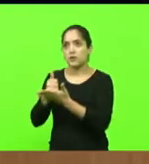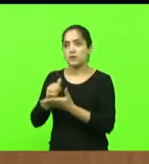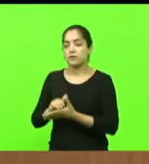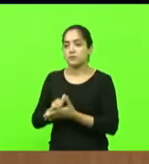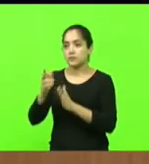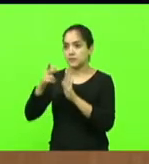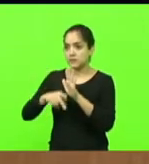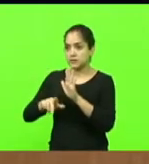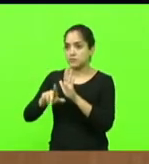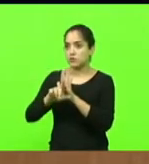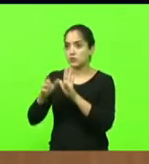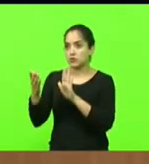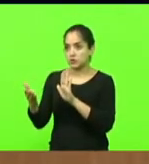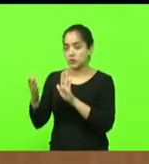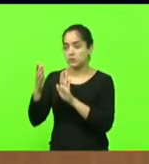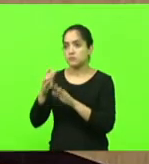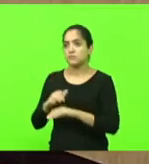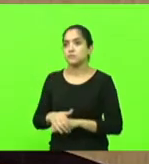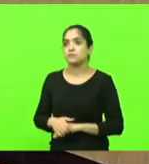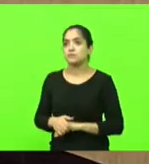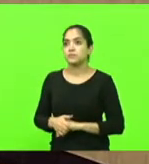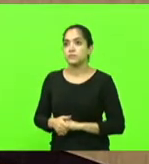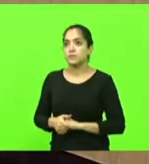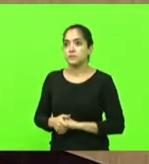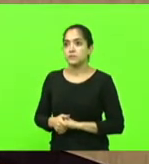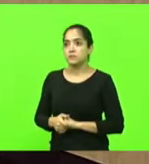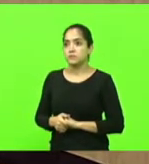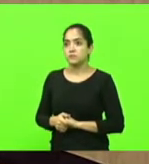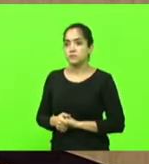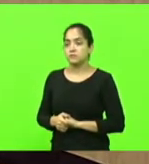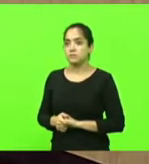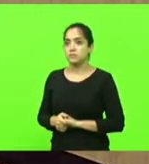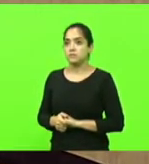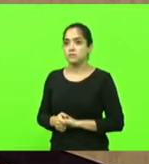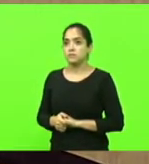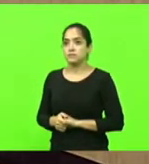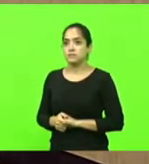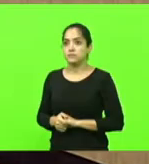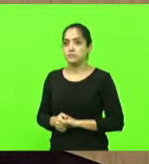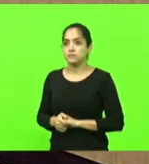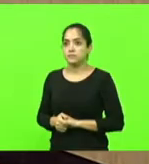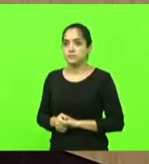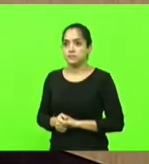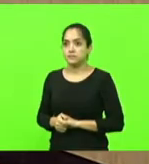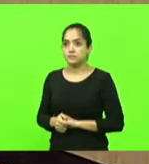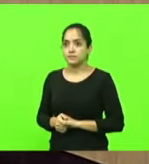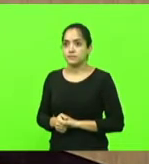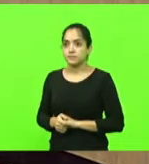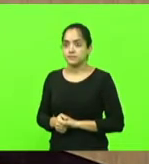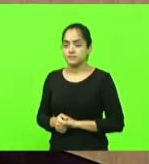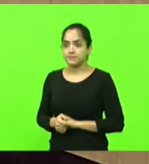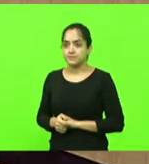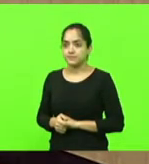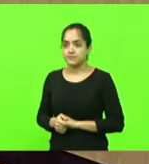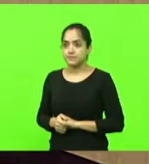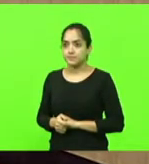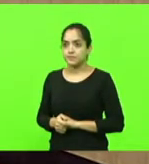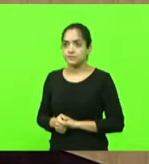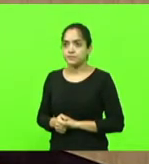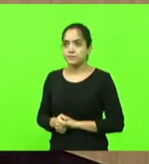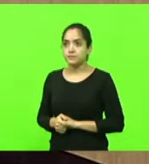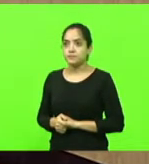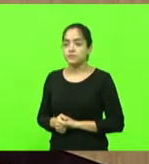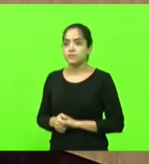projeto de iniciativa do deputado Berlanda. Deputado Cavalcante, me concede uma parte, já que eu falei demais, eu só tenho o seu 1 minuto e meio para falar. Claro. Dois